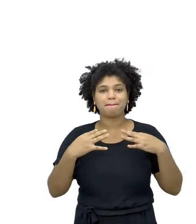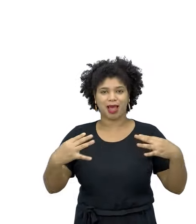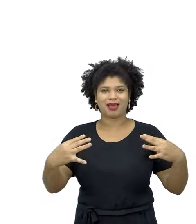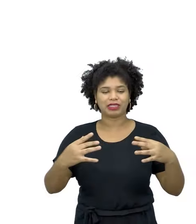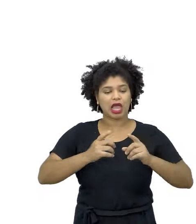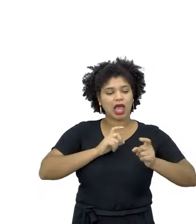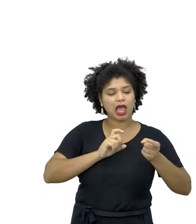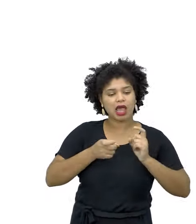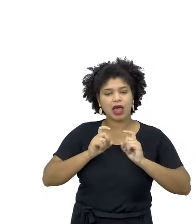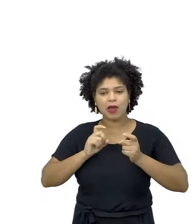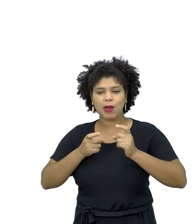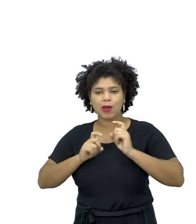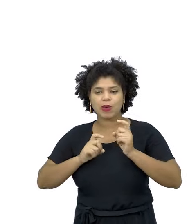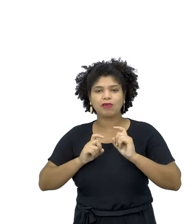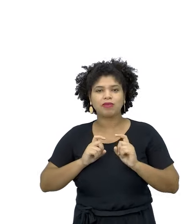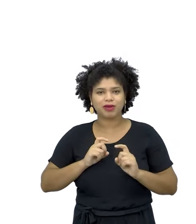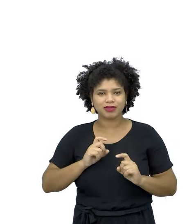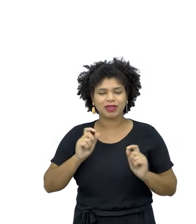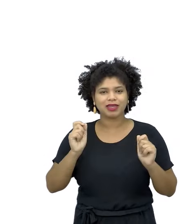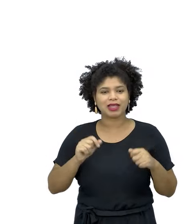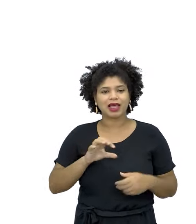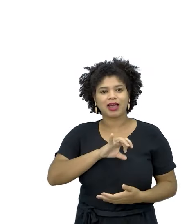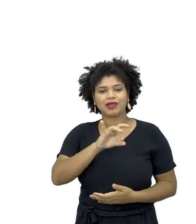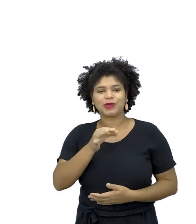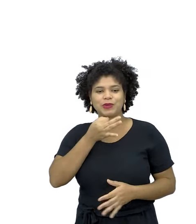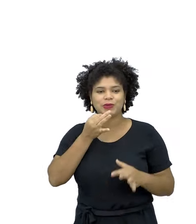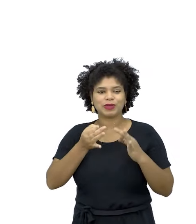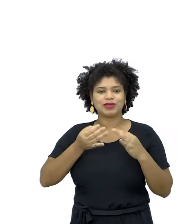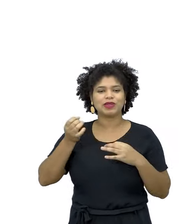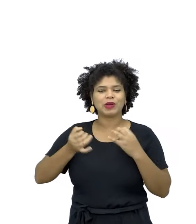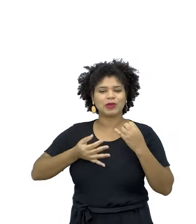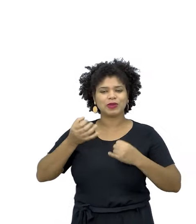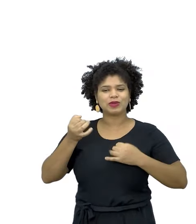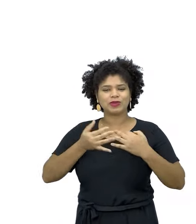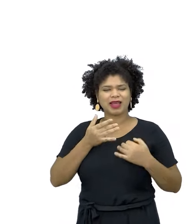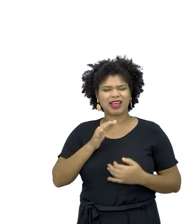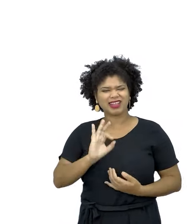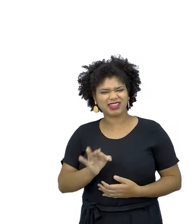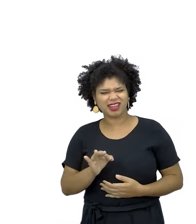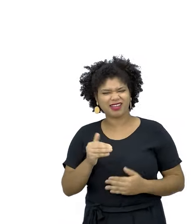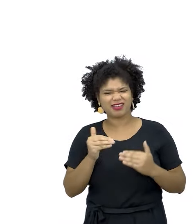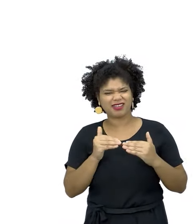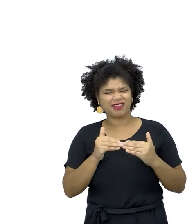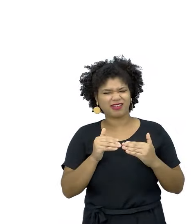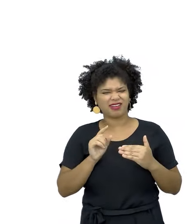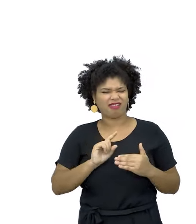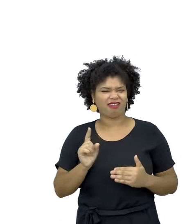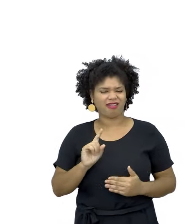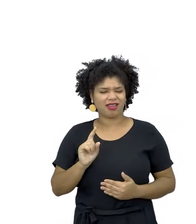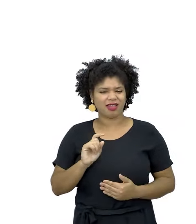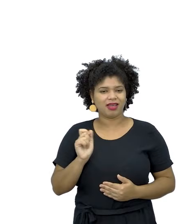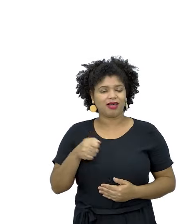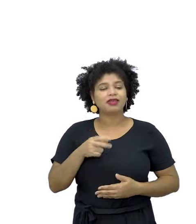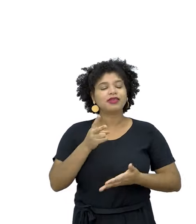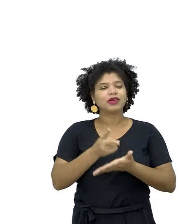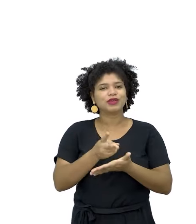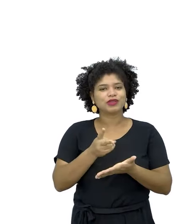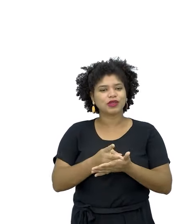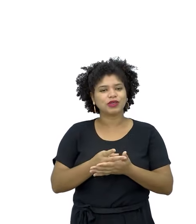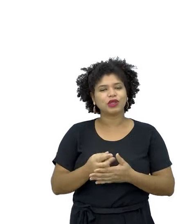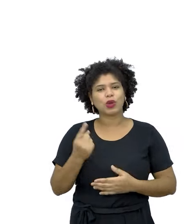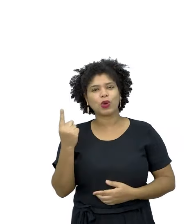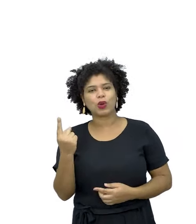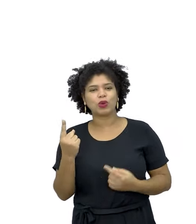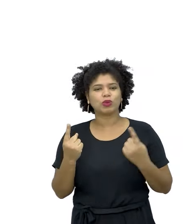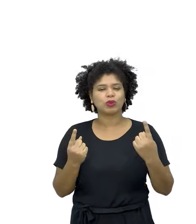lembrar de como que é feito. Os alunos vão expor, vai comentar aquilo que está certo ou não, vai colocar, dar ênfase em uma ou outra forma